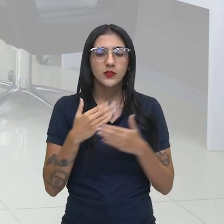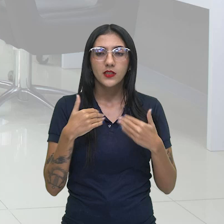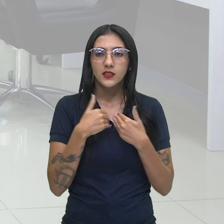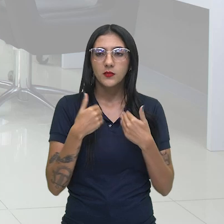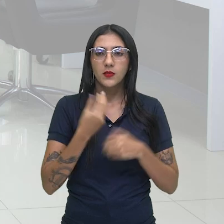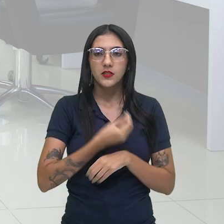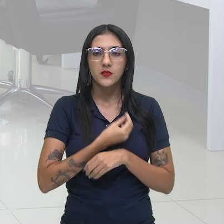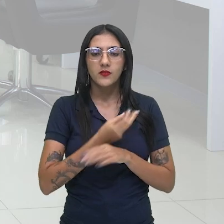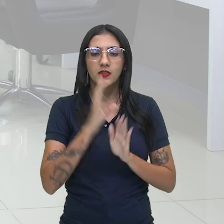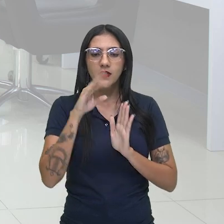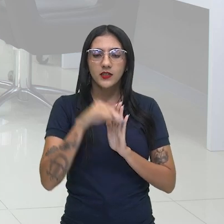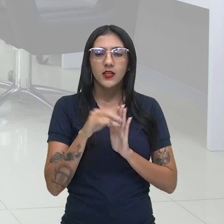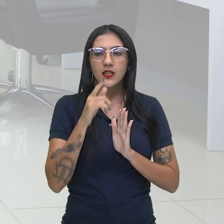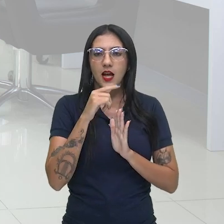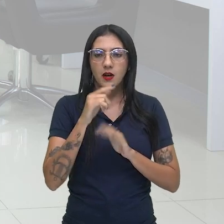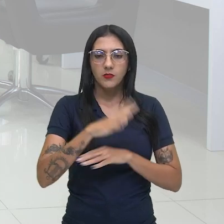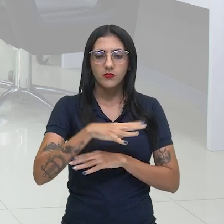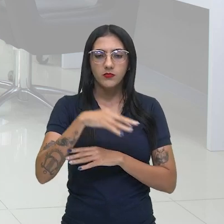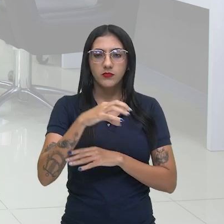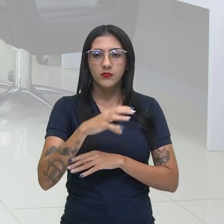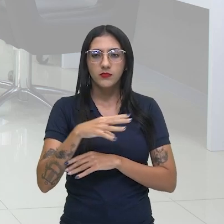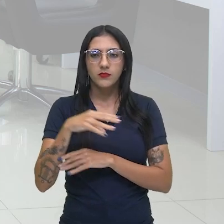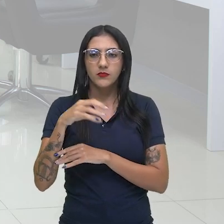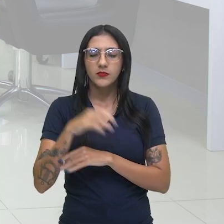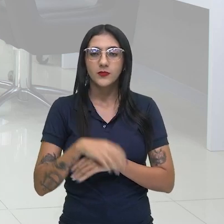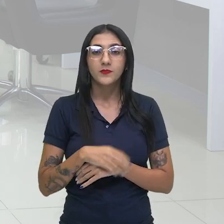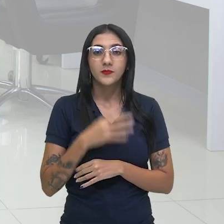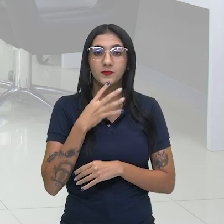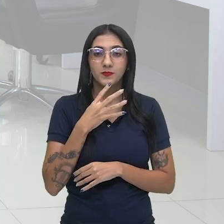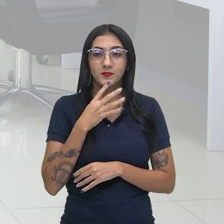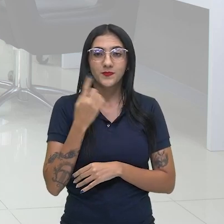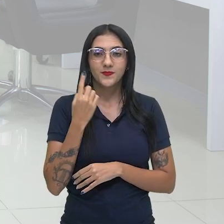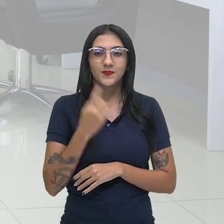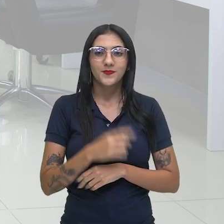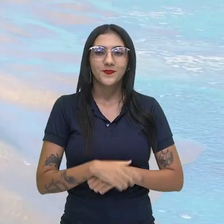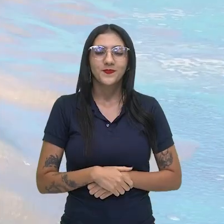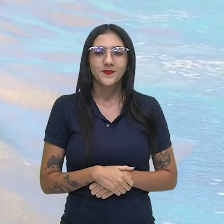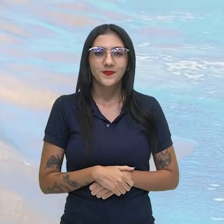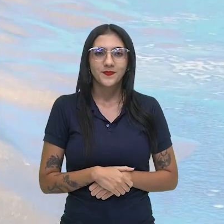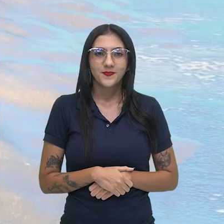no mar, como água-vivas. Vamos conhecer esse fenômeno?